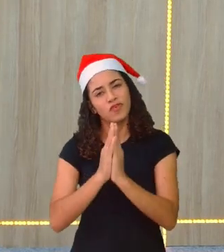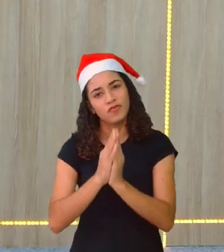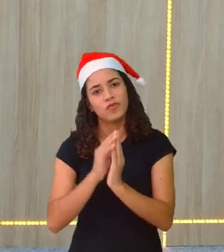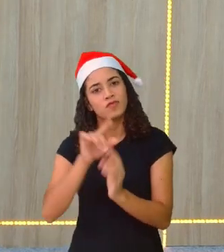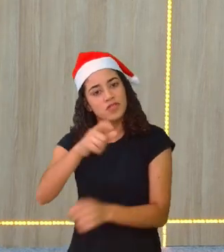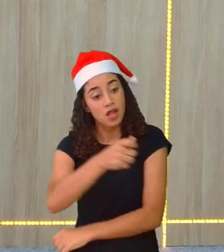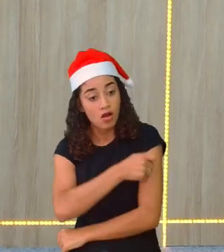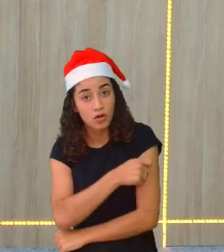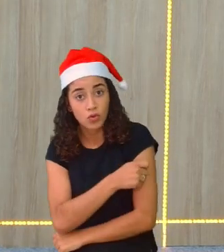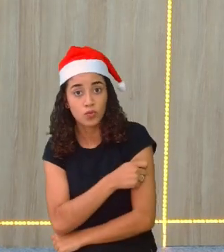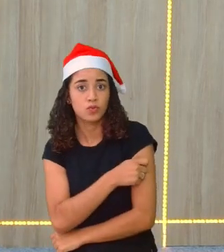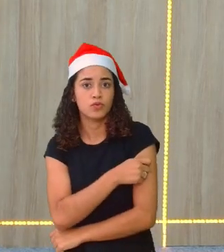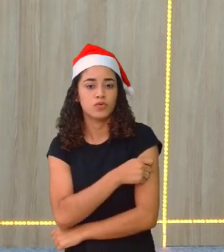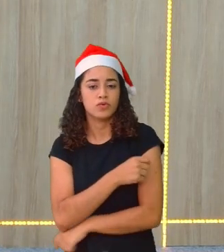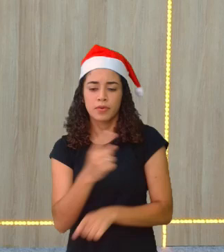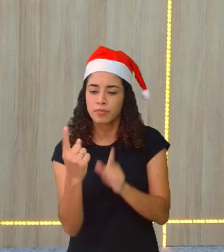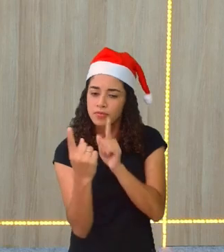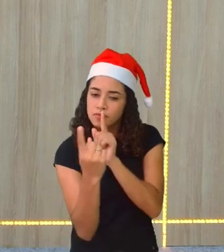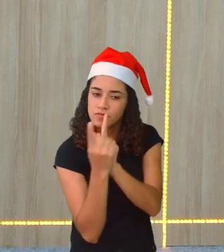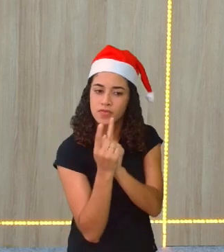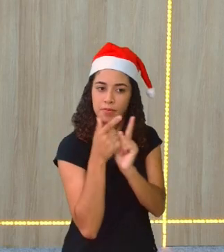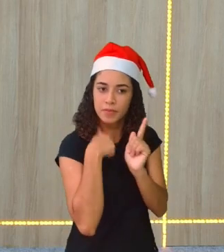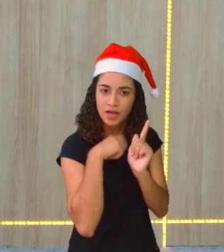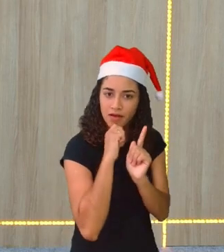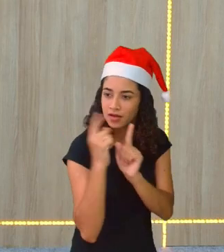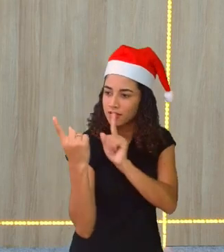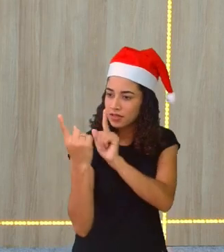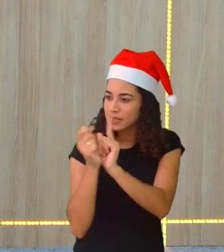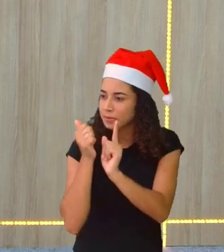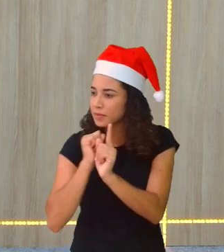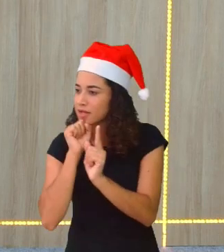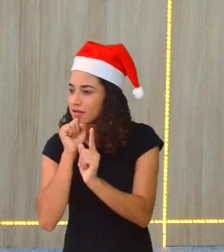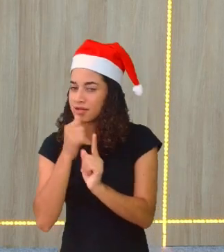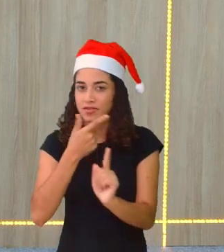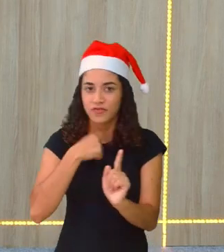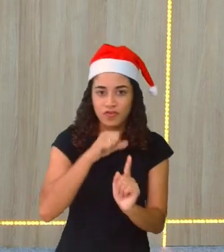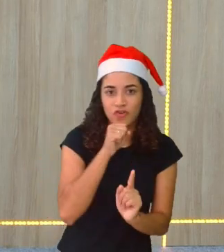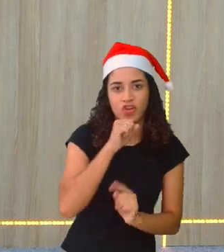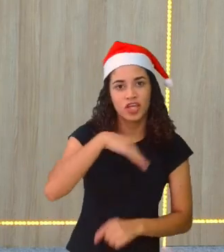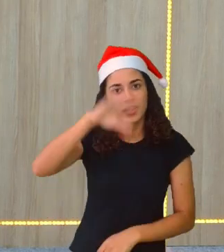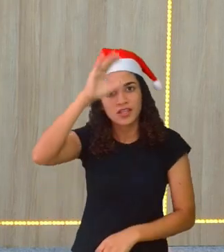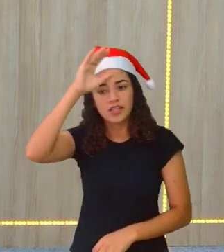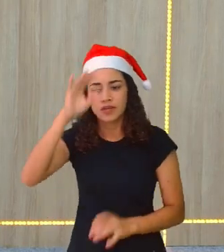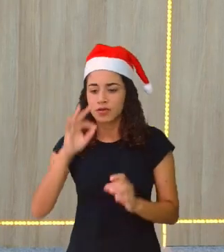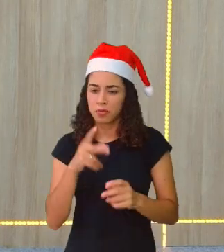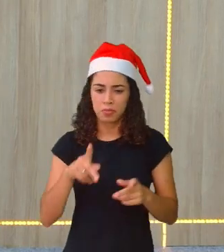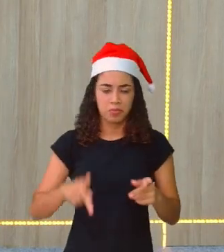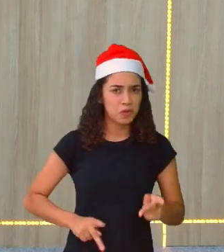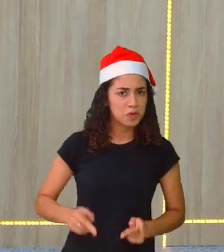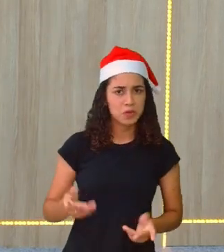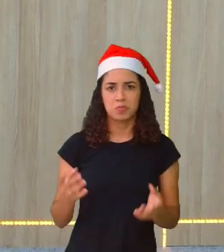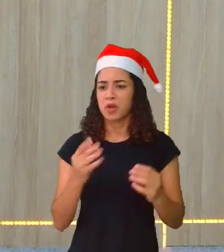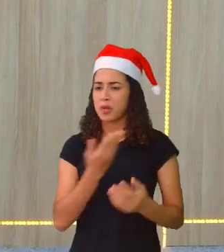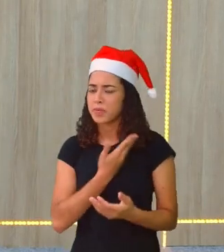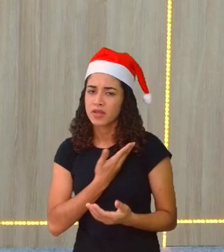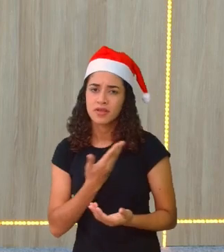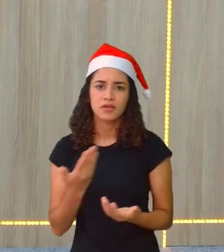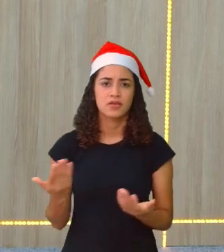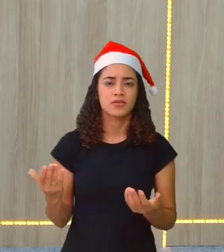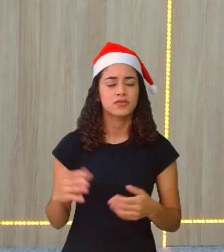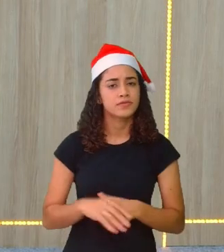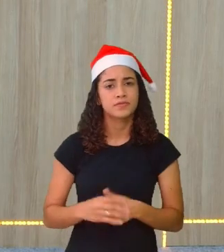quem vocês amam, né? Com o papai, a mamãe, vovô, vovó, titio, titia, os seus primos, primas, amigos,